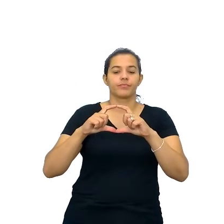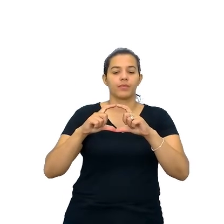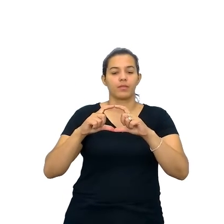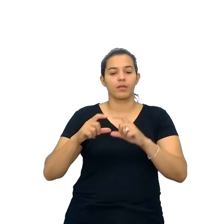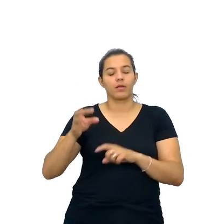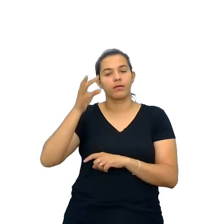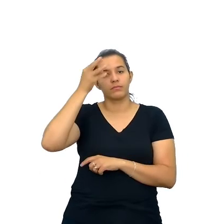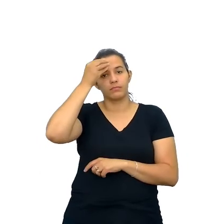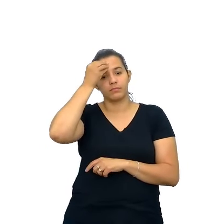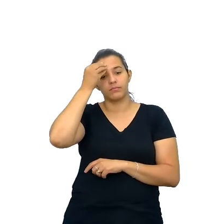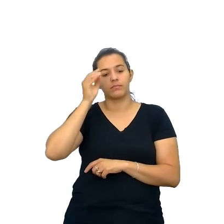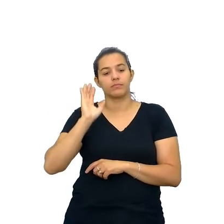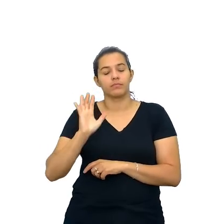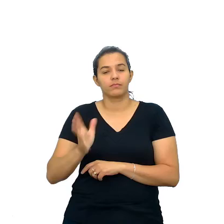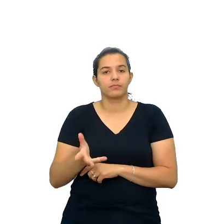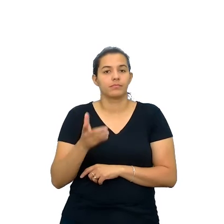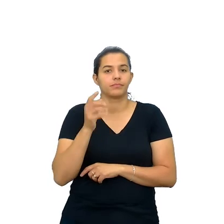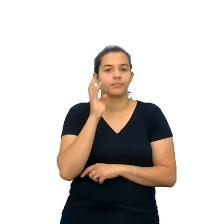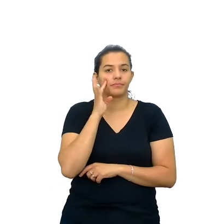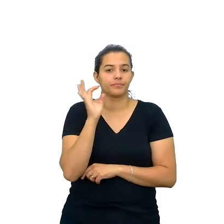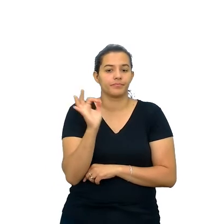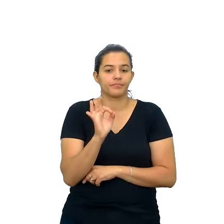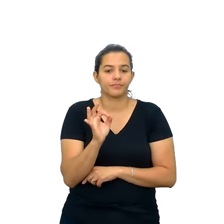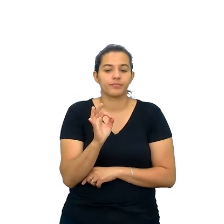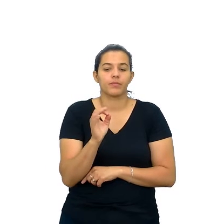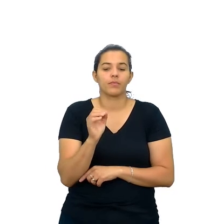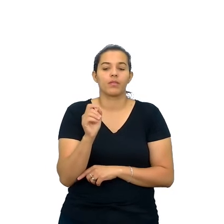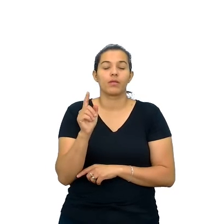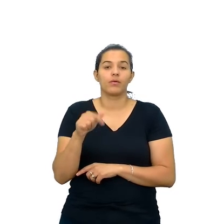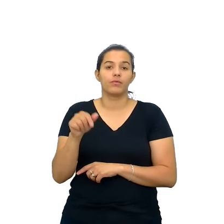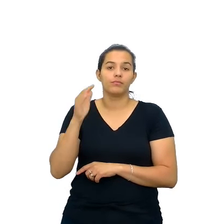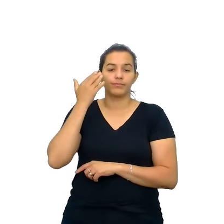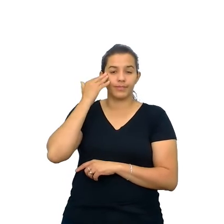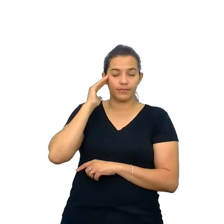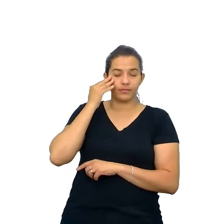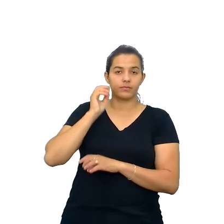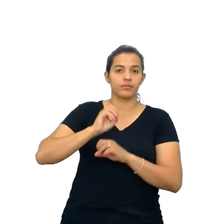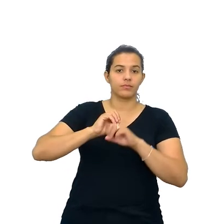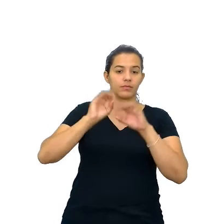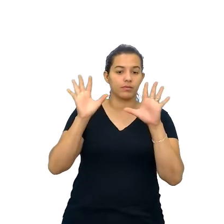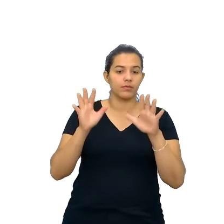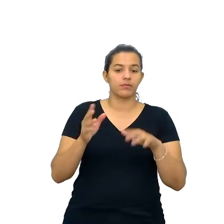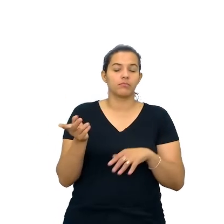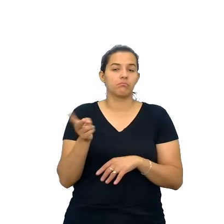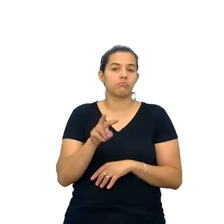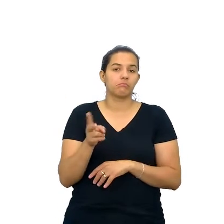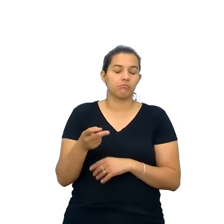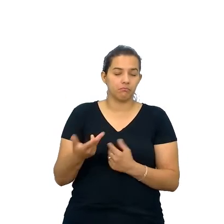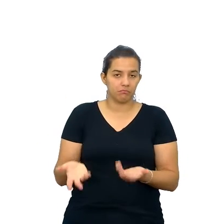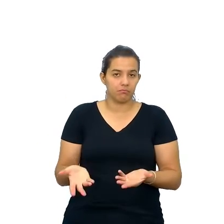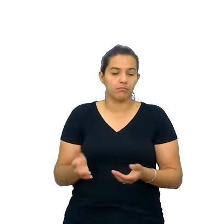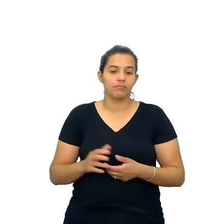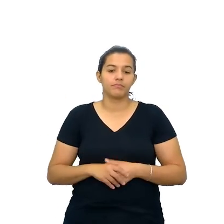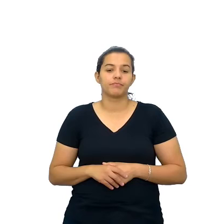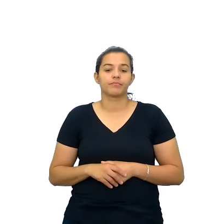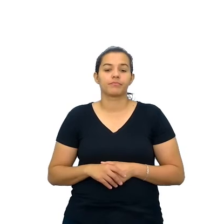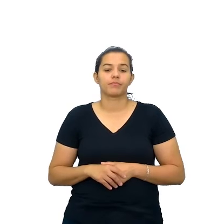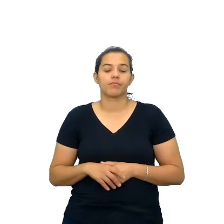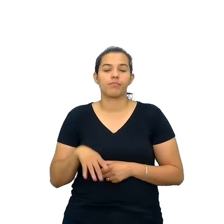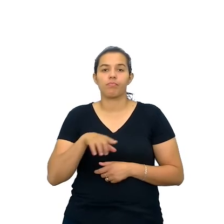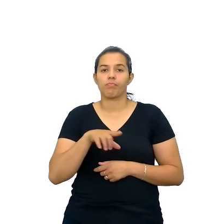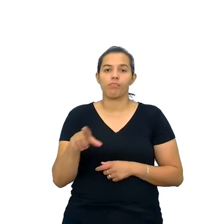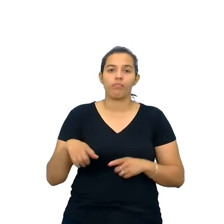Ele já teve a atenção aí, fez a leitura, criou a imagem, né, mental que é